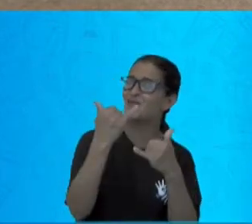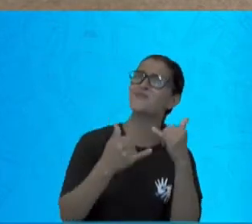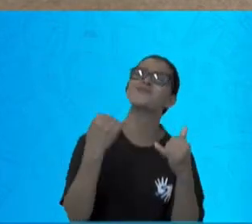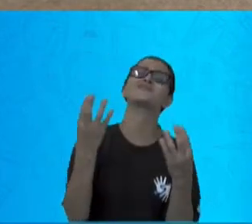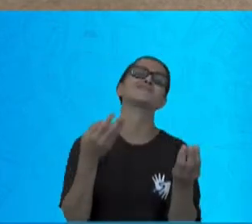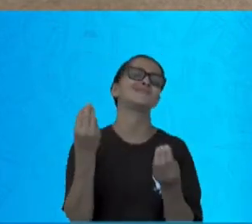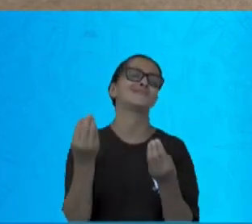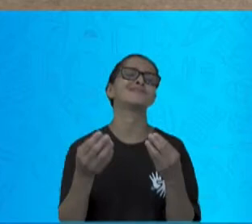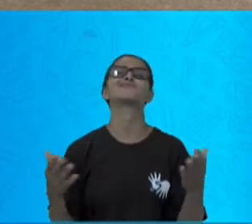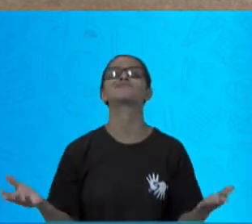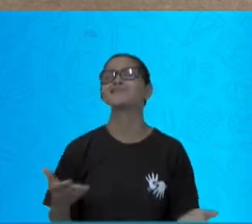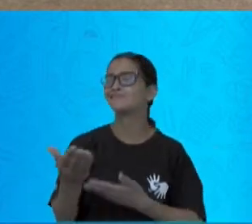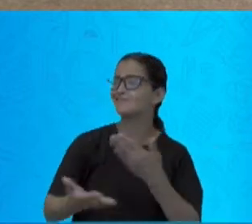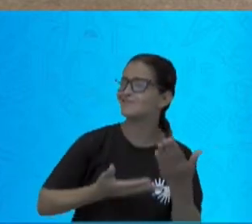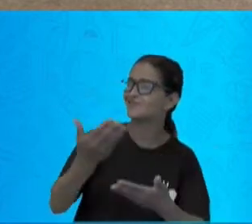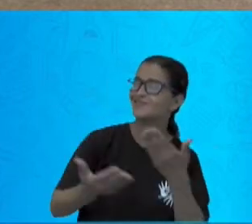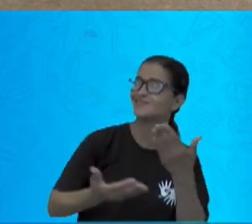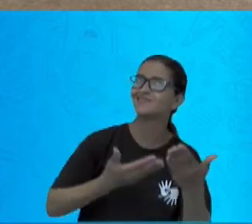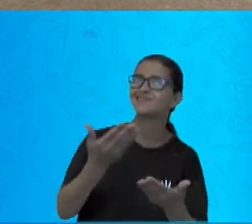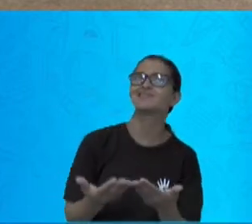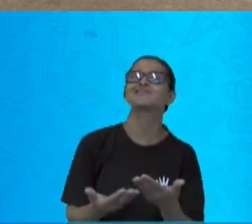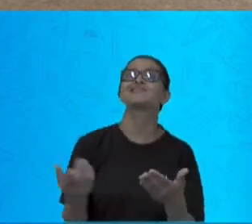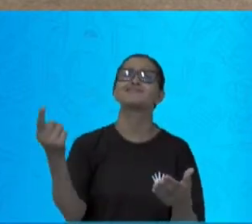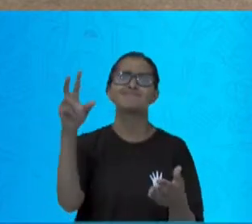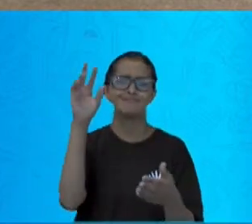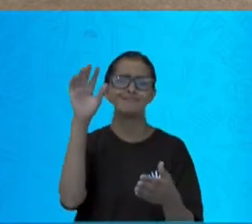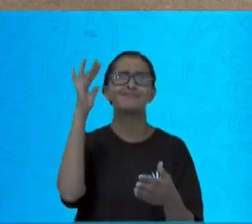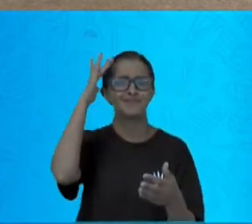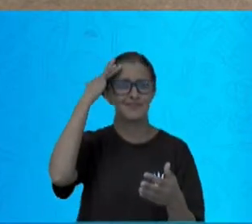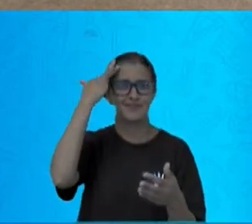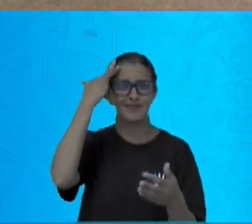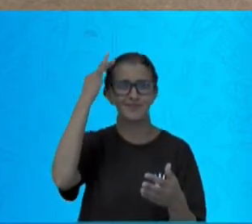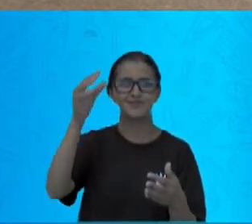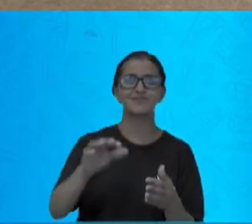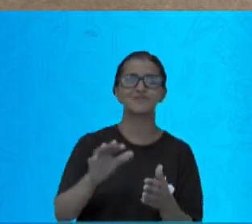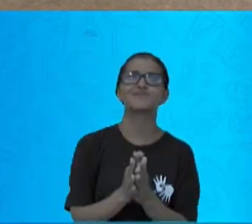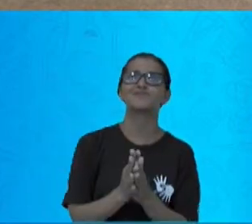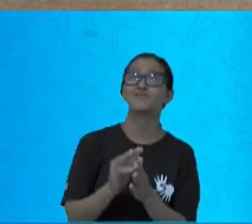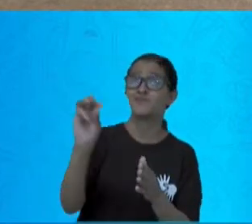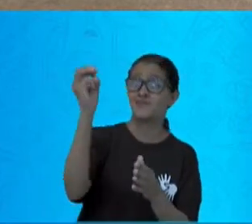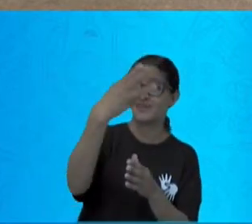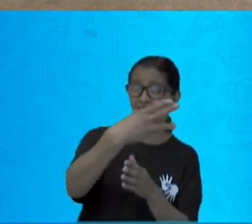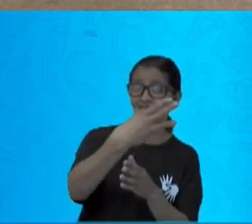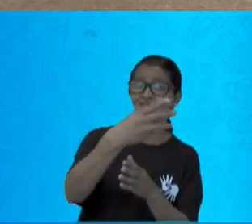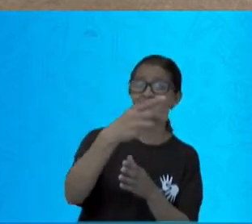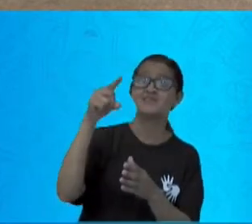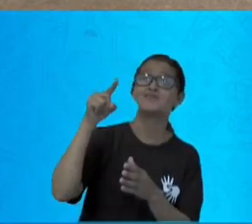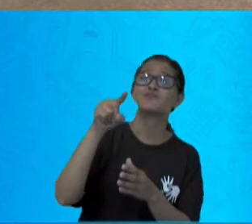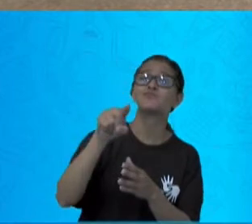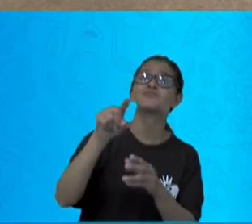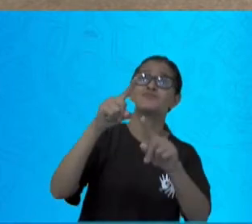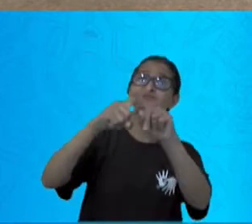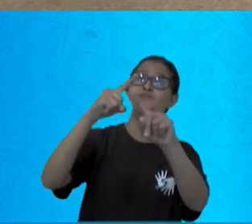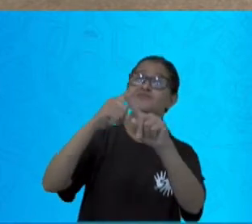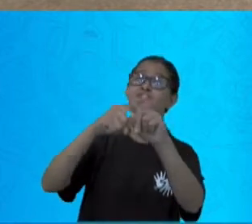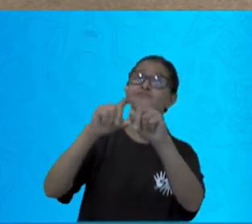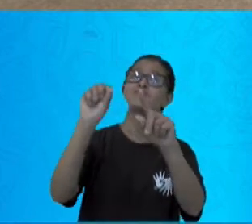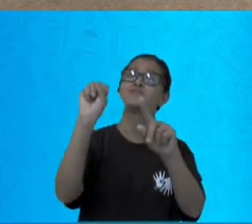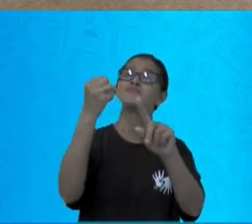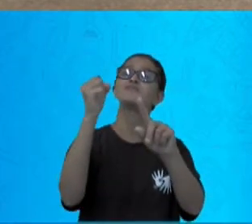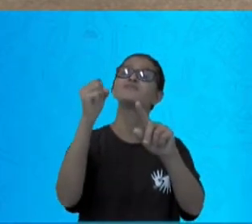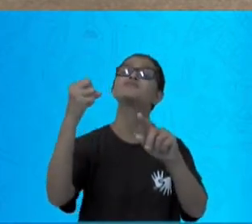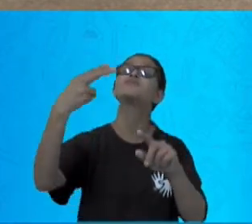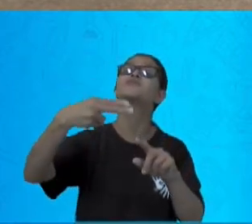isso, aí ele acaba pegando que a ordem dos fatores não altera o produto. 3 vezes 8 e 8 vezes 3 é o mesmo resultado, que vai